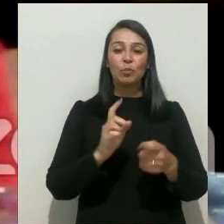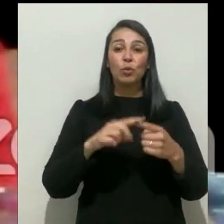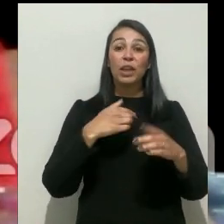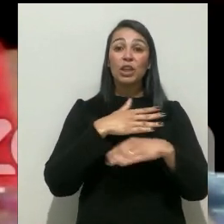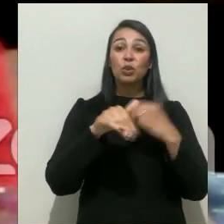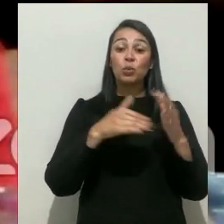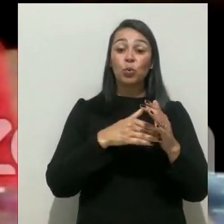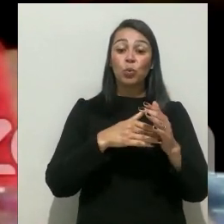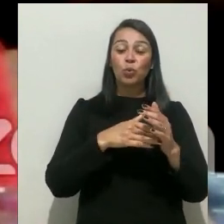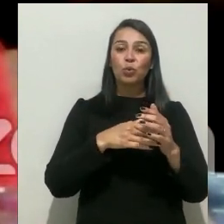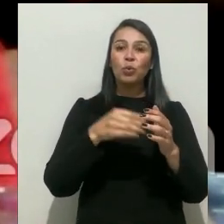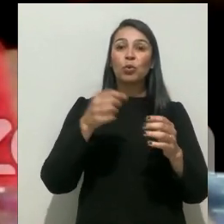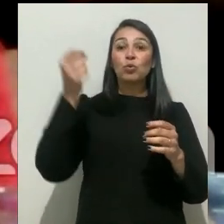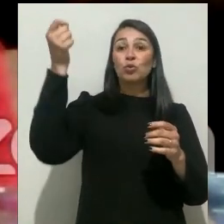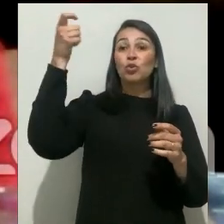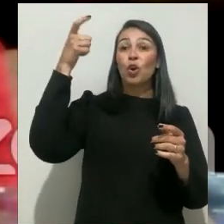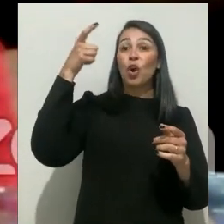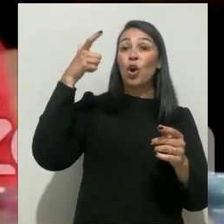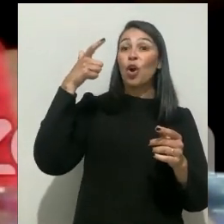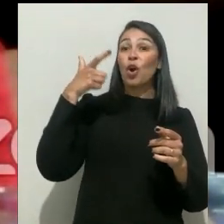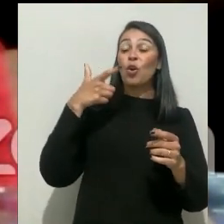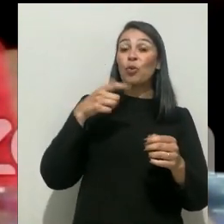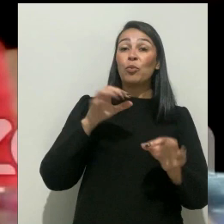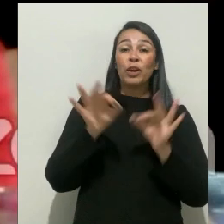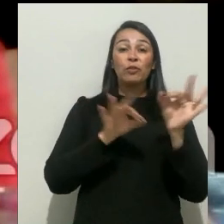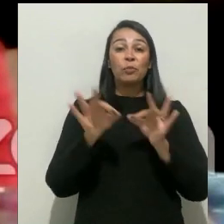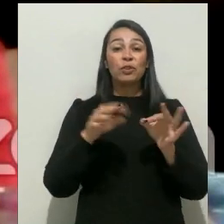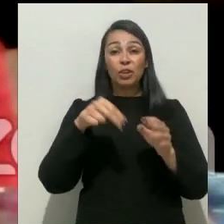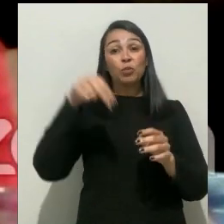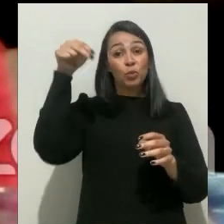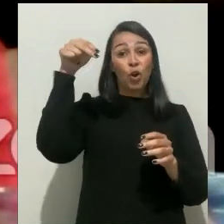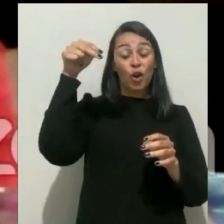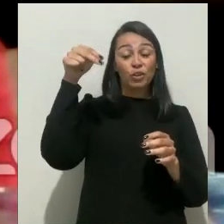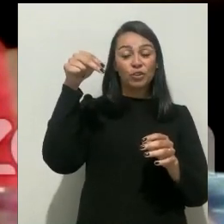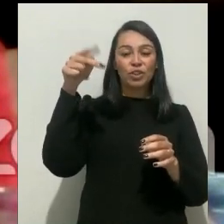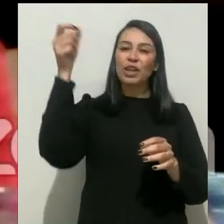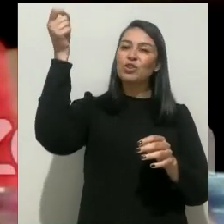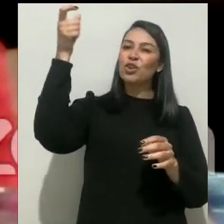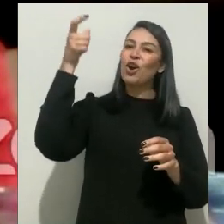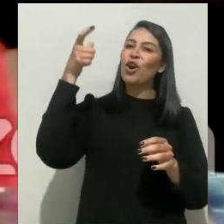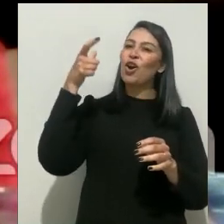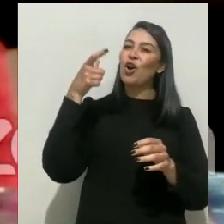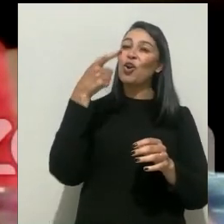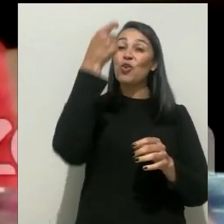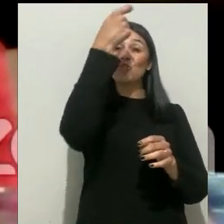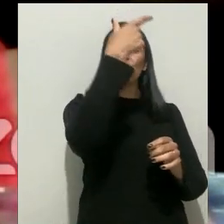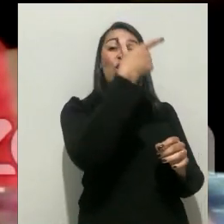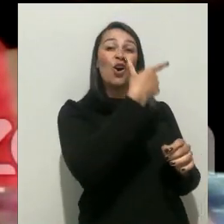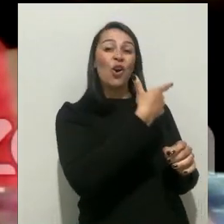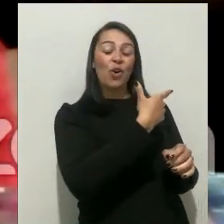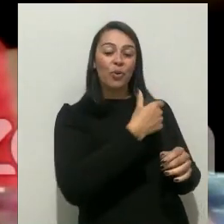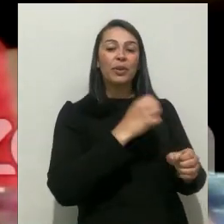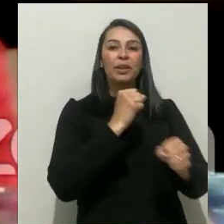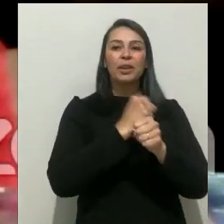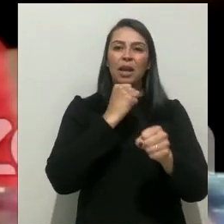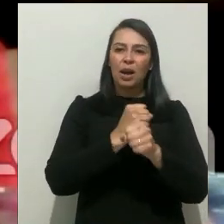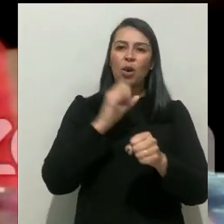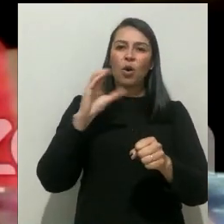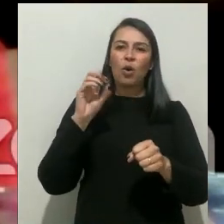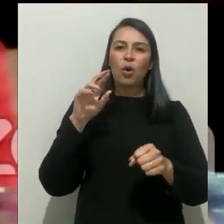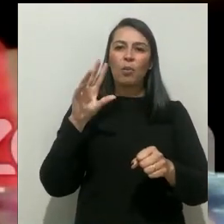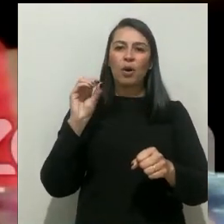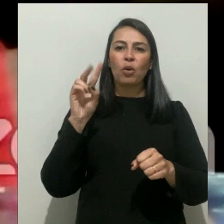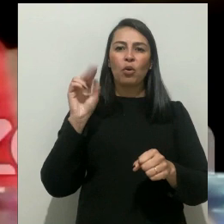para norte, pega sol o dia inteiro. E a estátua, né, e o edifício e a obra do Corcovado tem